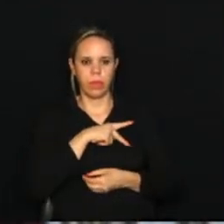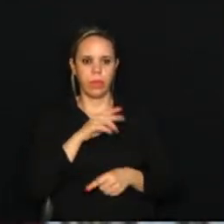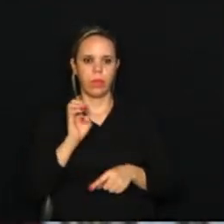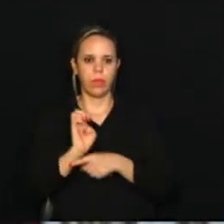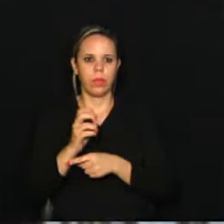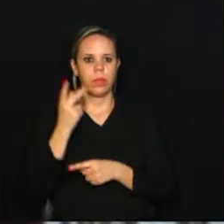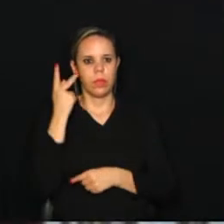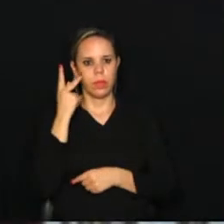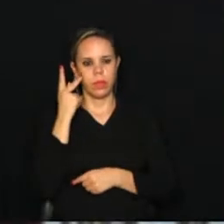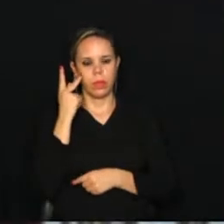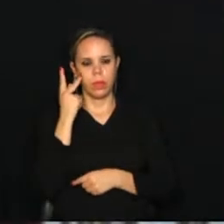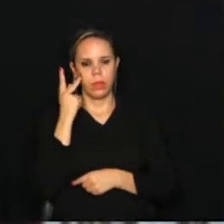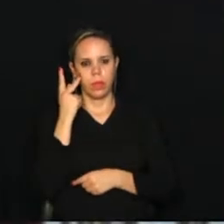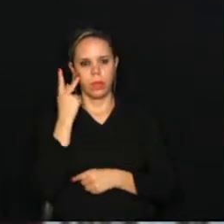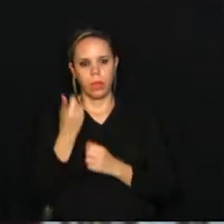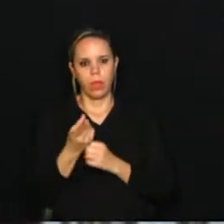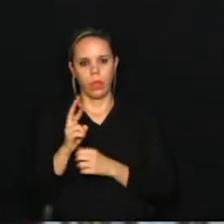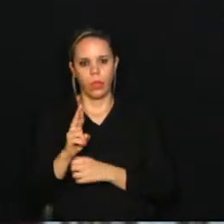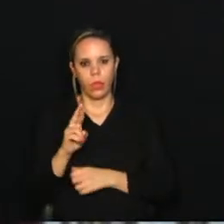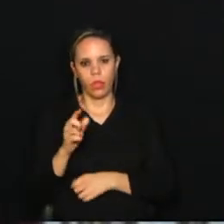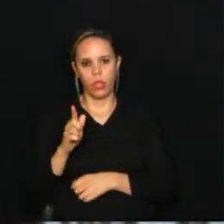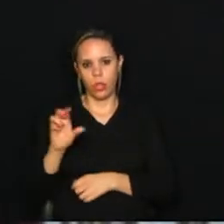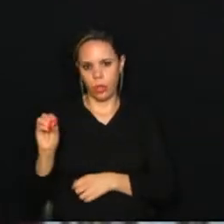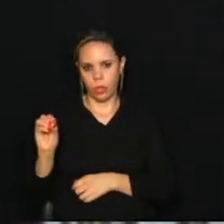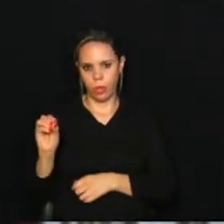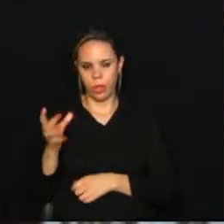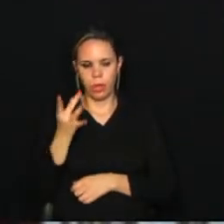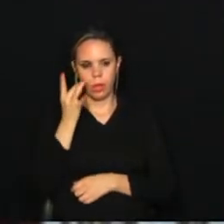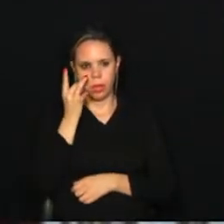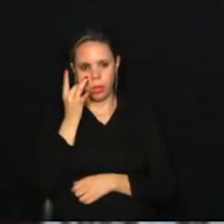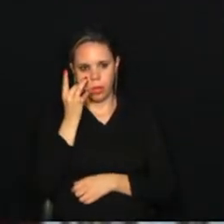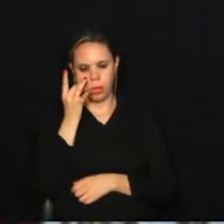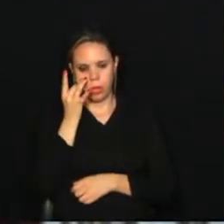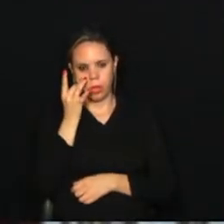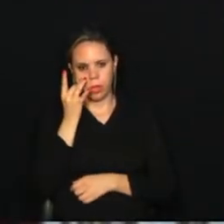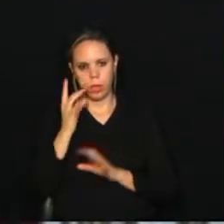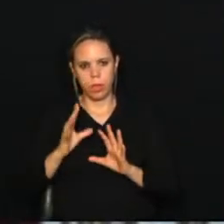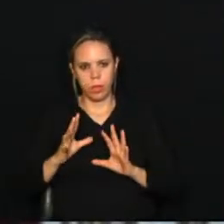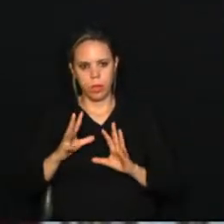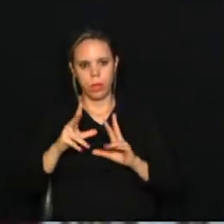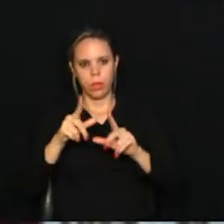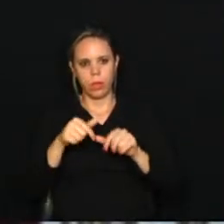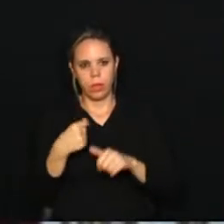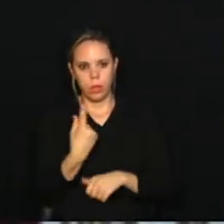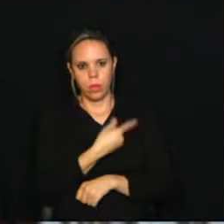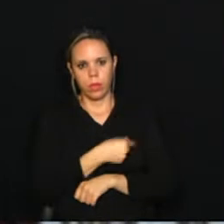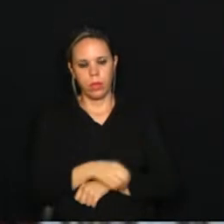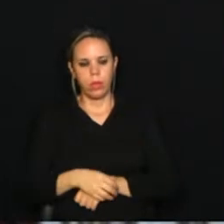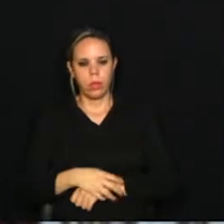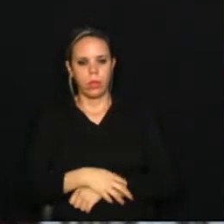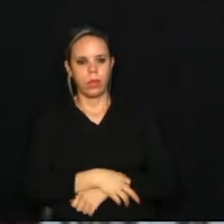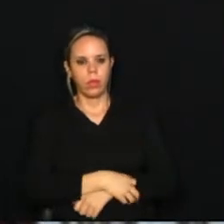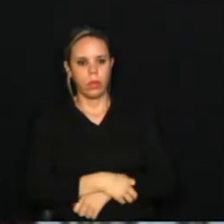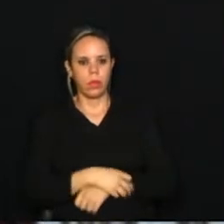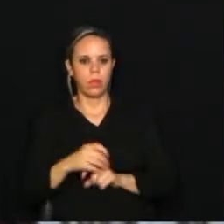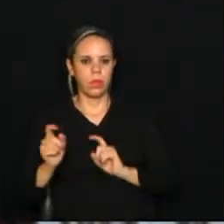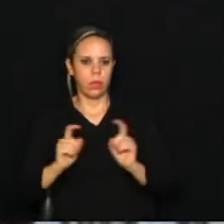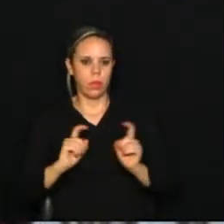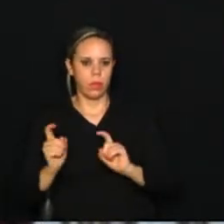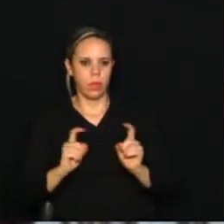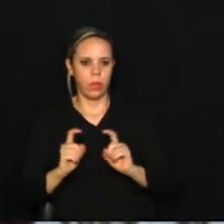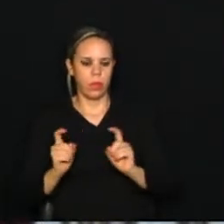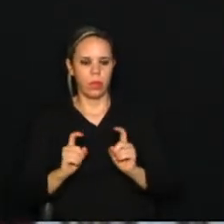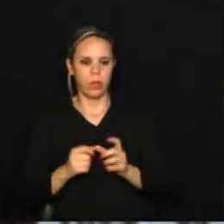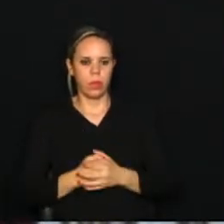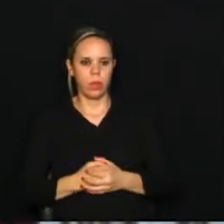São Paulo. O Dr. Rodrigo esteve presente em todas as nossas reuniões